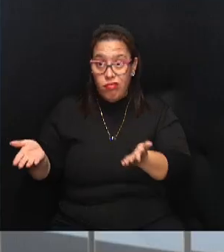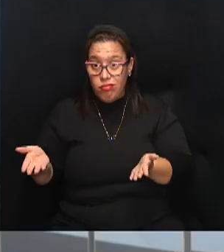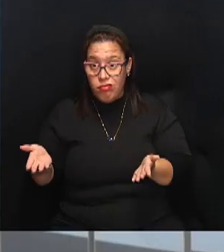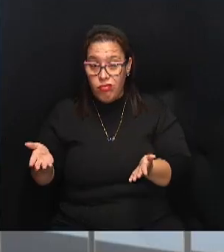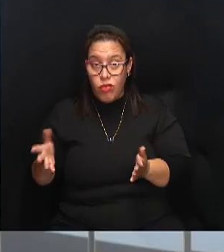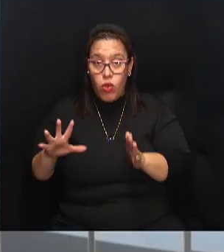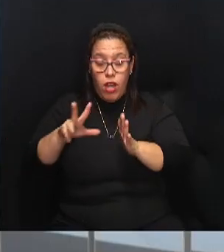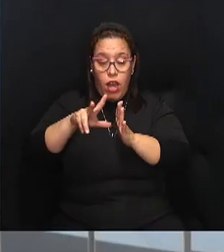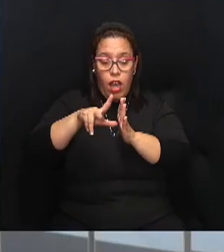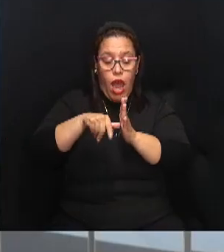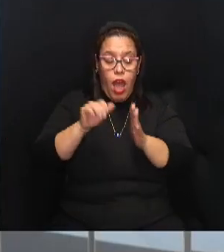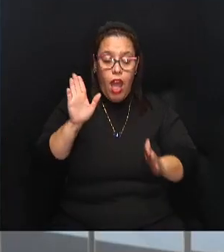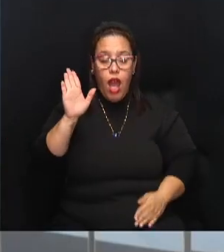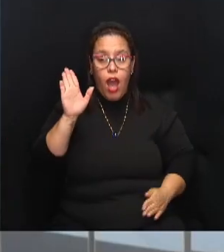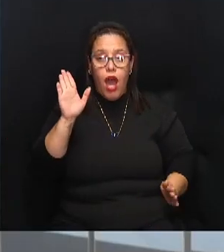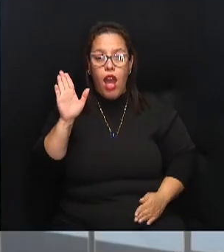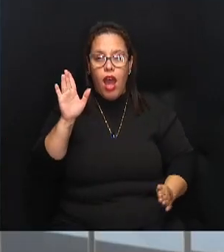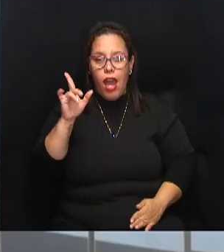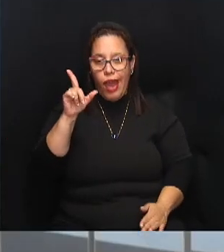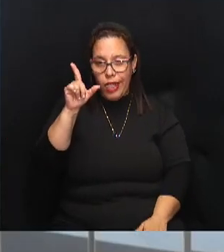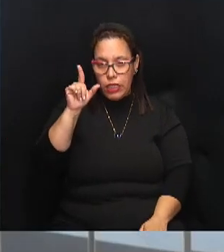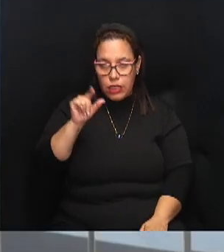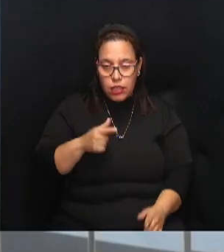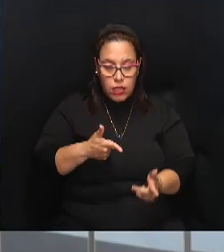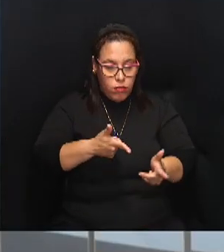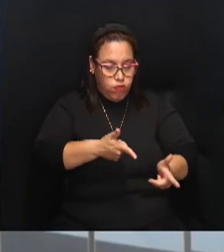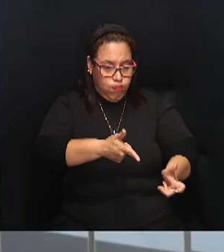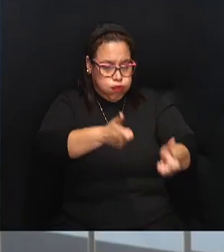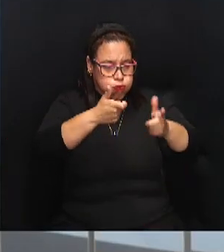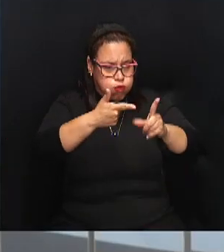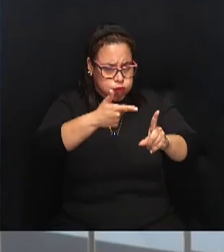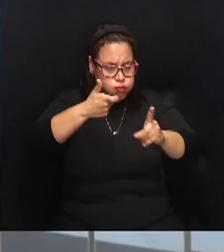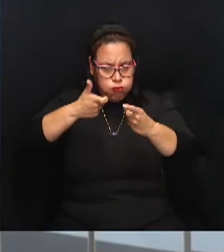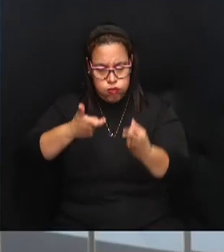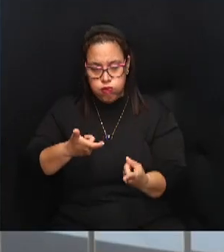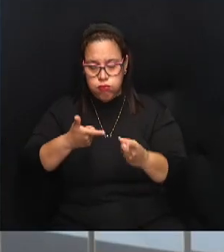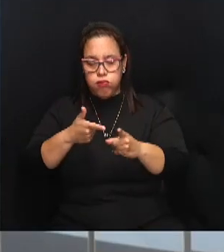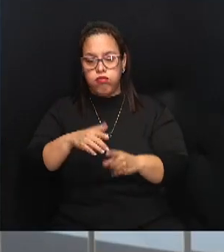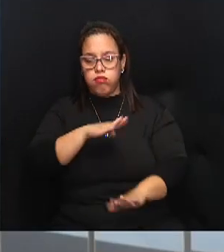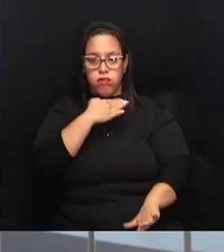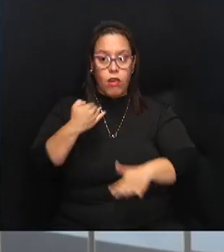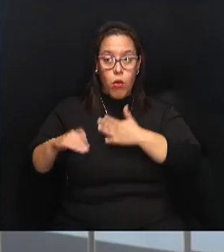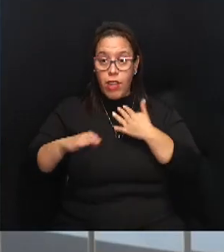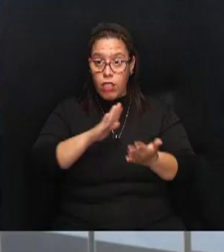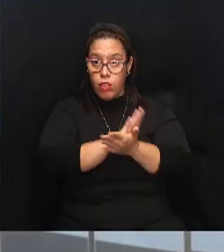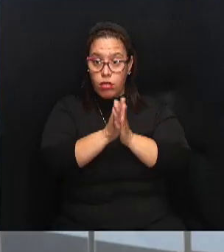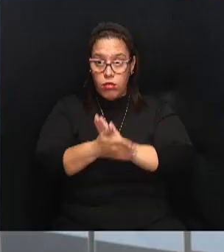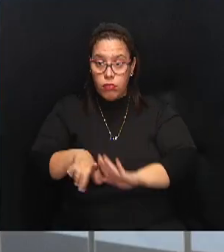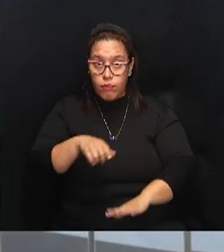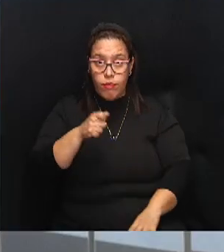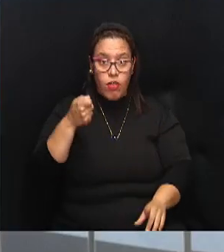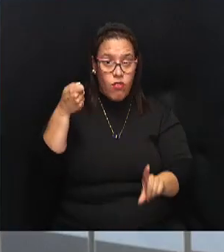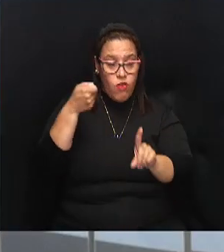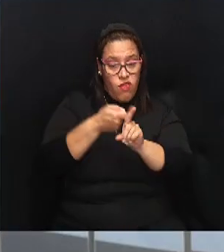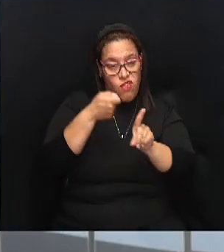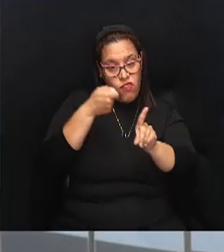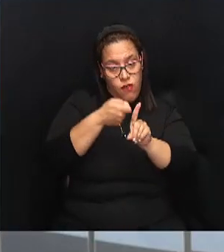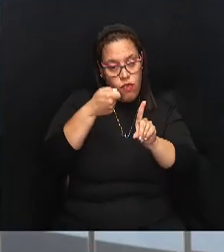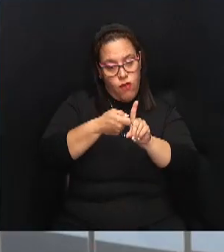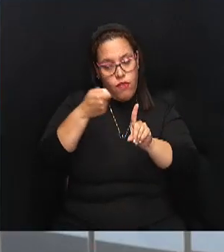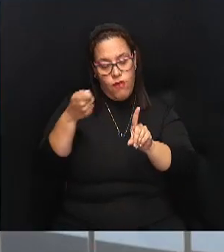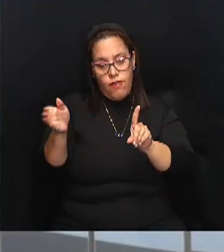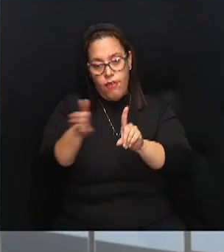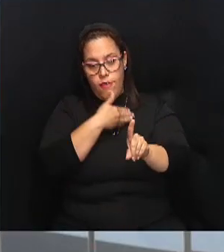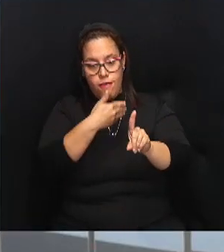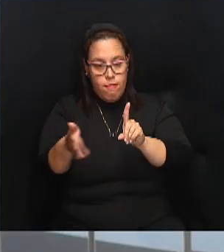furtos vão diminuir, os homicídios irão diminuir, porque tem homicídio entre eles, né? Então facas vão ser revistadas, não vão